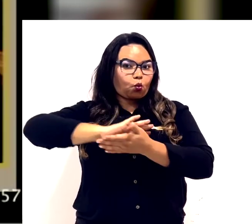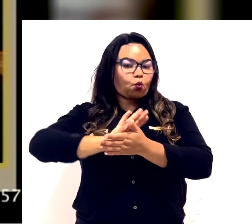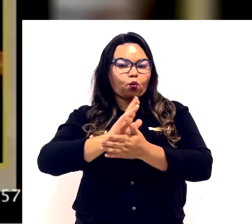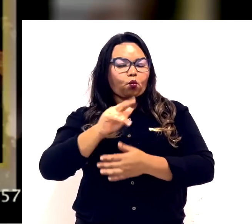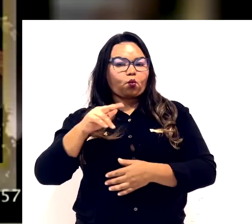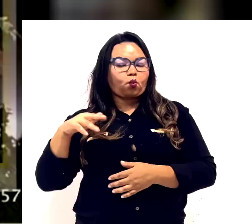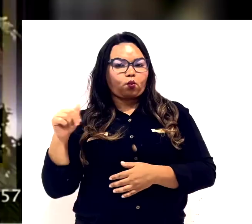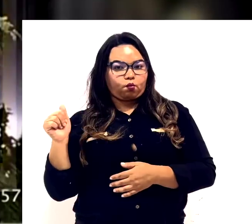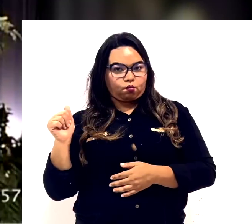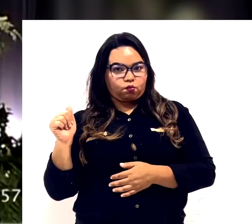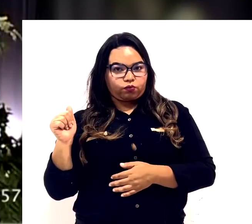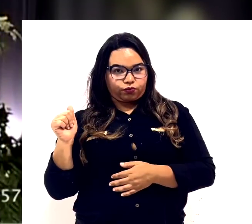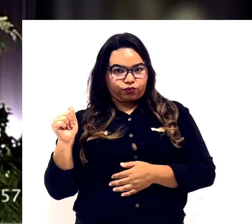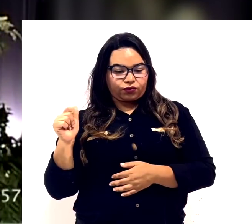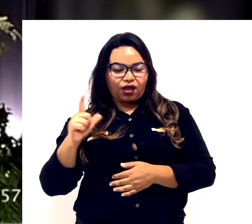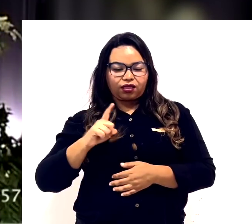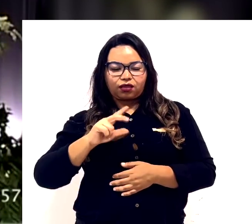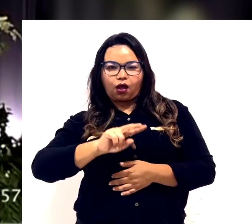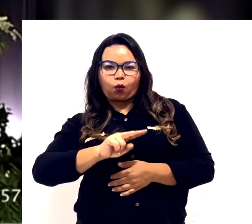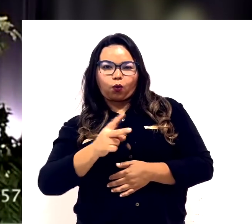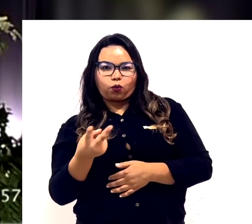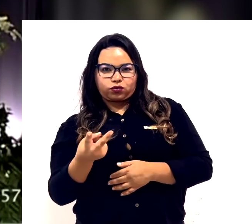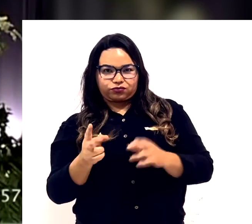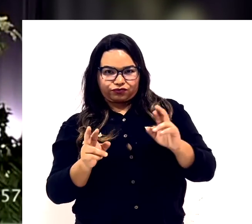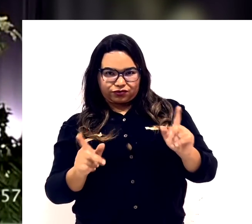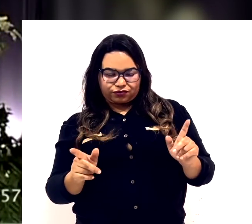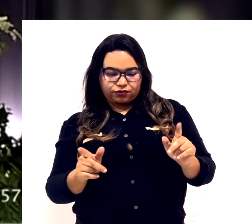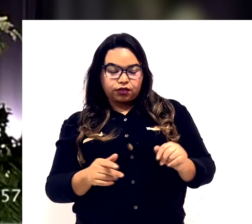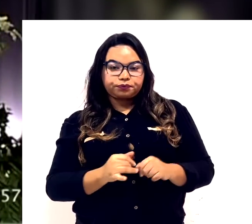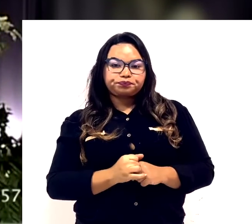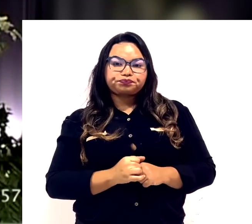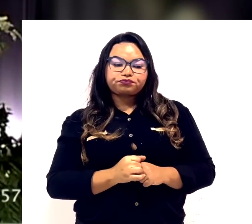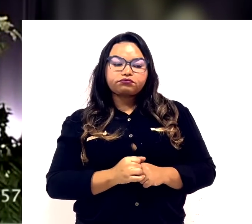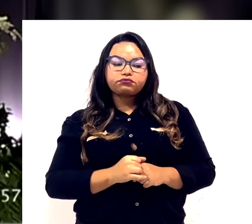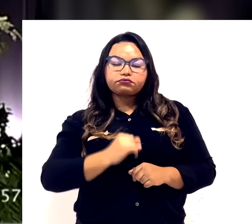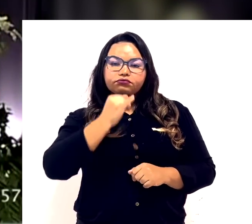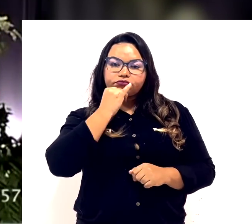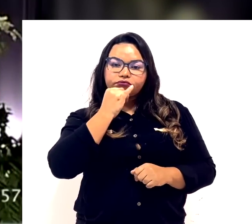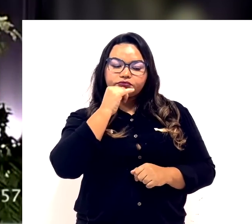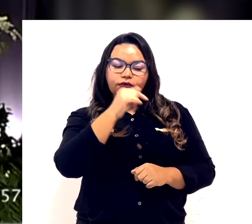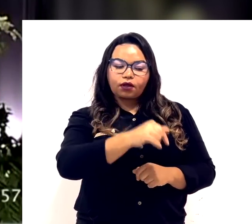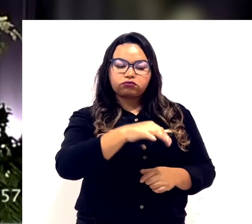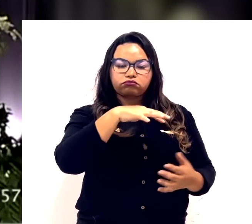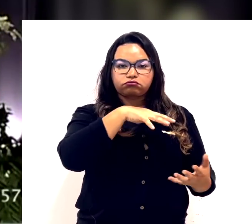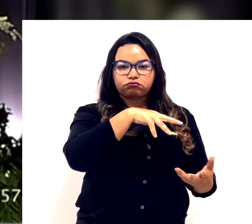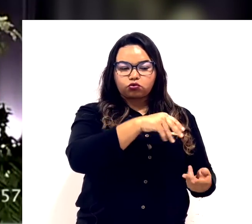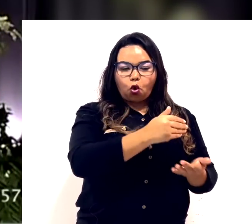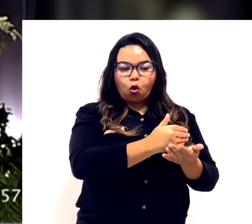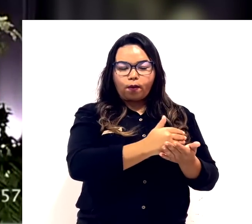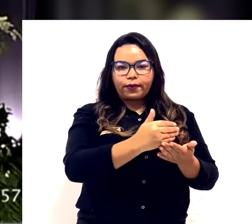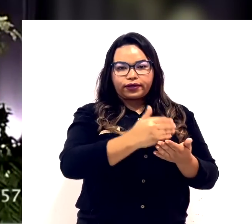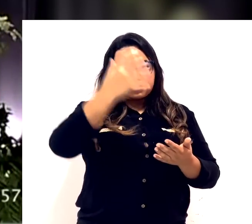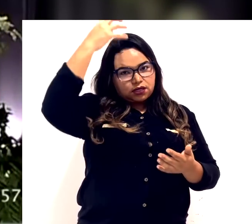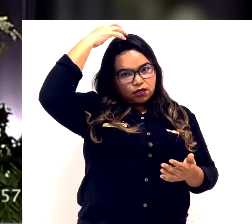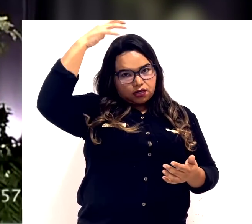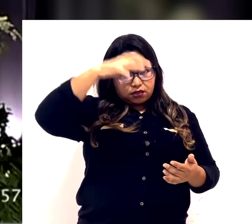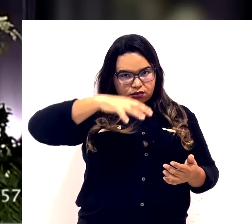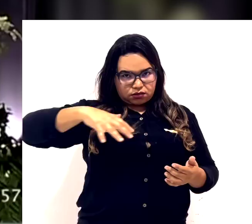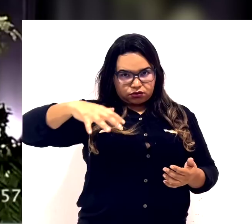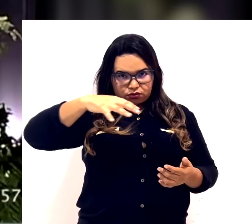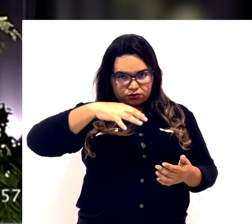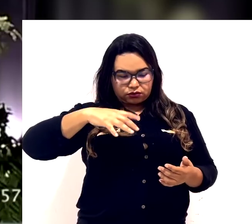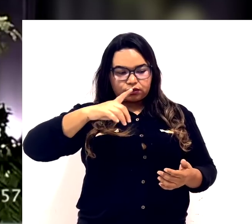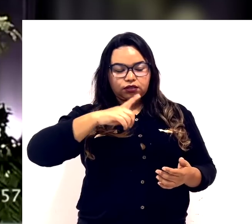por aqui. Por um lado, temos um reino que vai ser estabelecido nesta terra, cuja sede e poder repousam sobre o